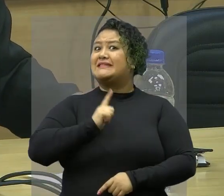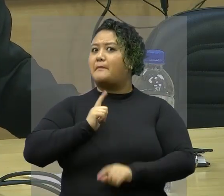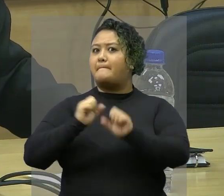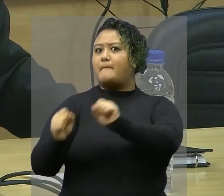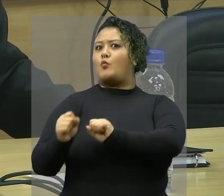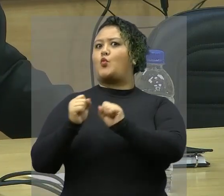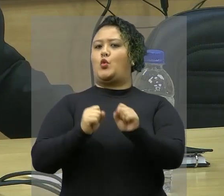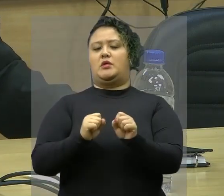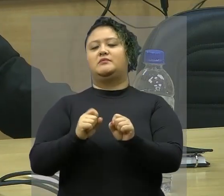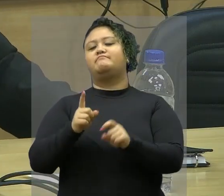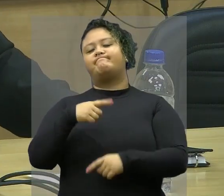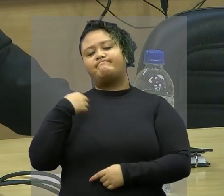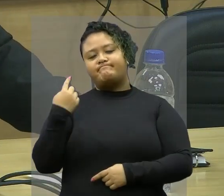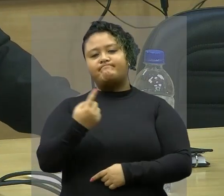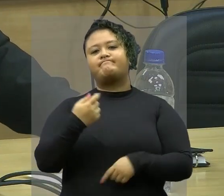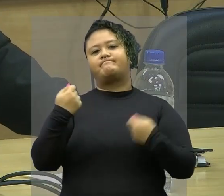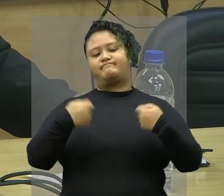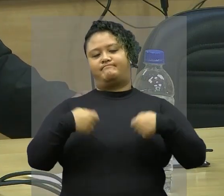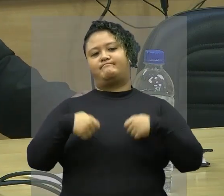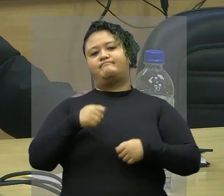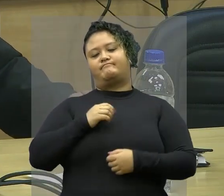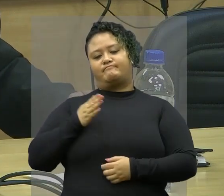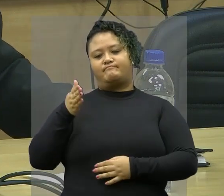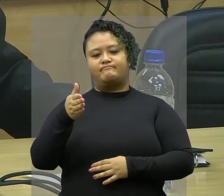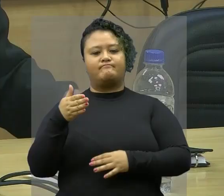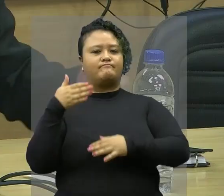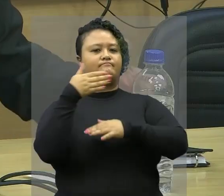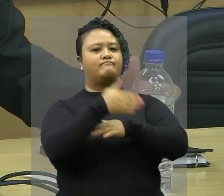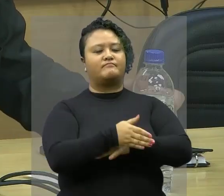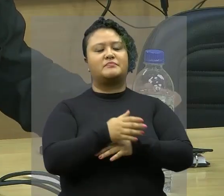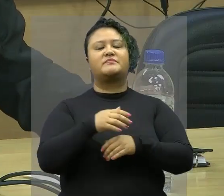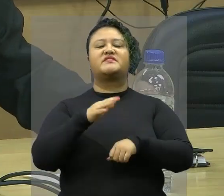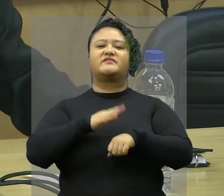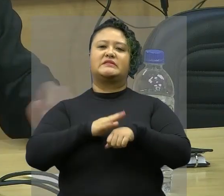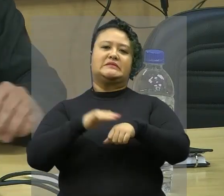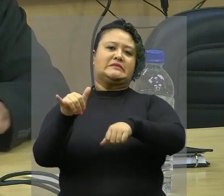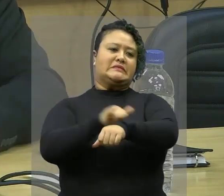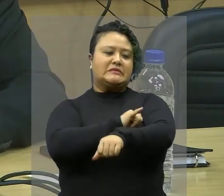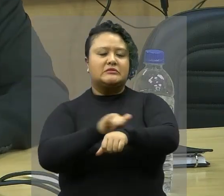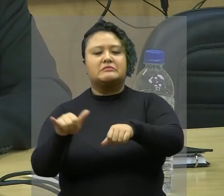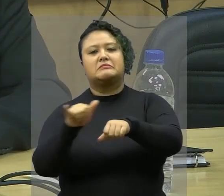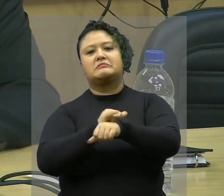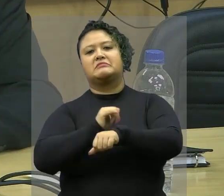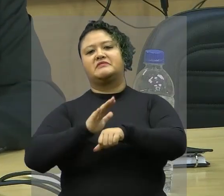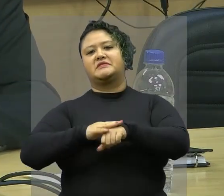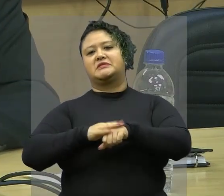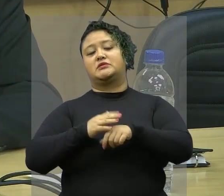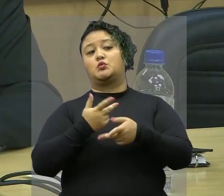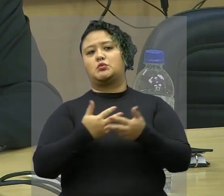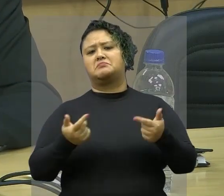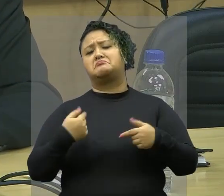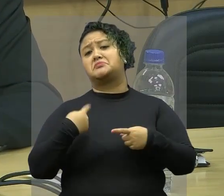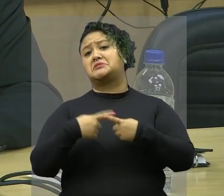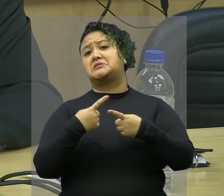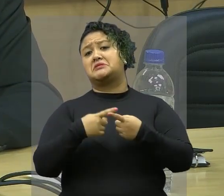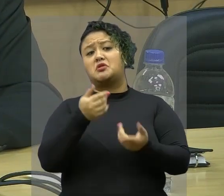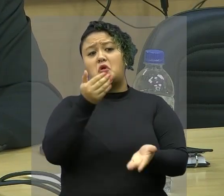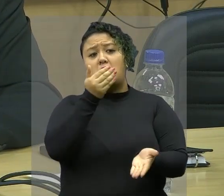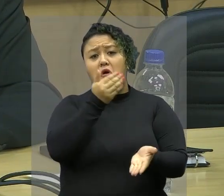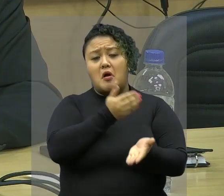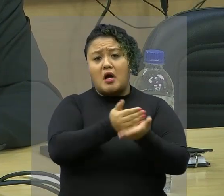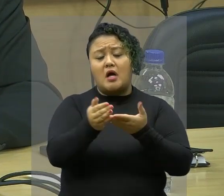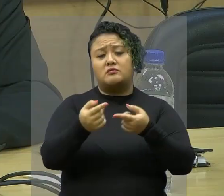mas acho que é importante a gente tomar esses passos, né? Essas atitudes, essas ações, para que a gente possa começar